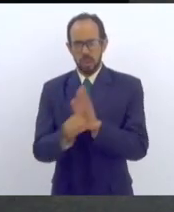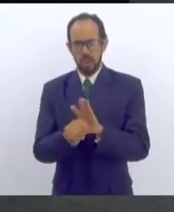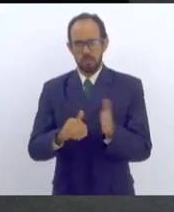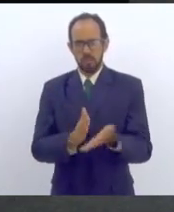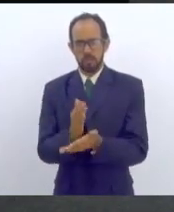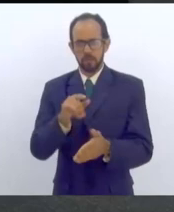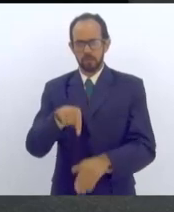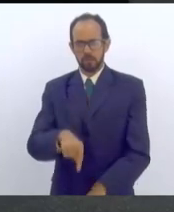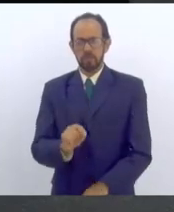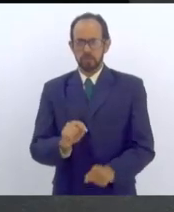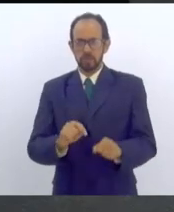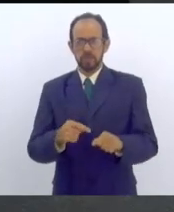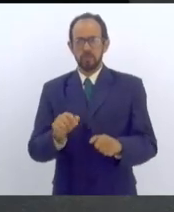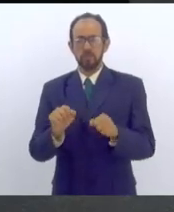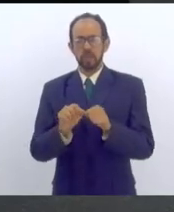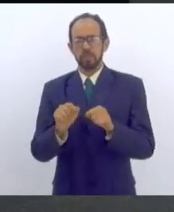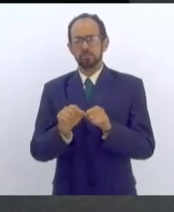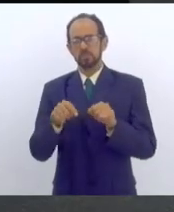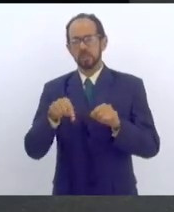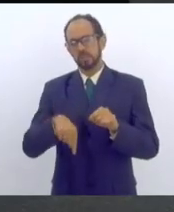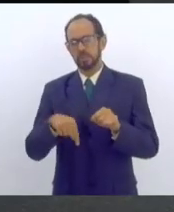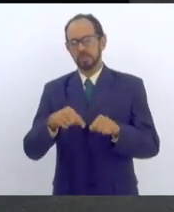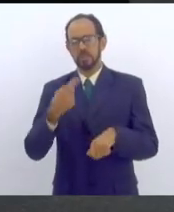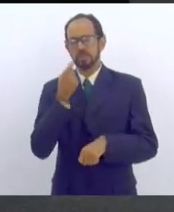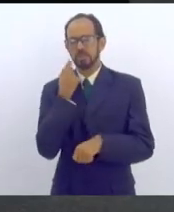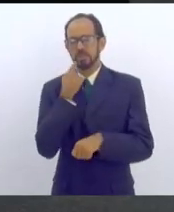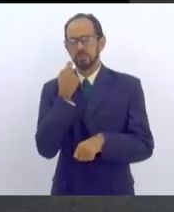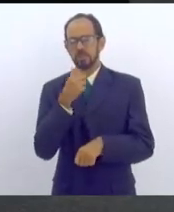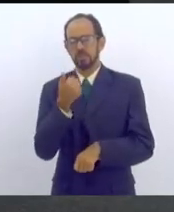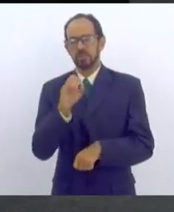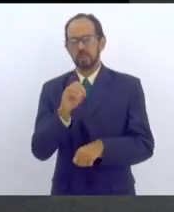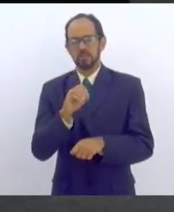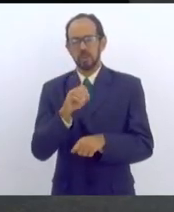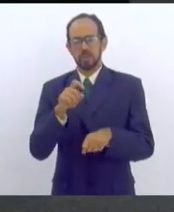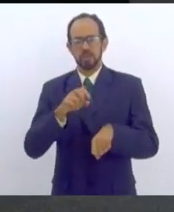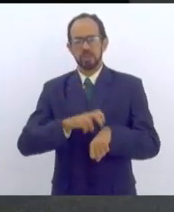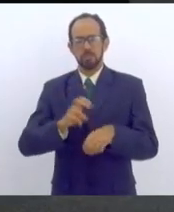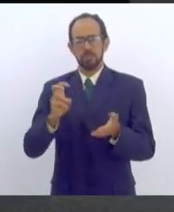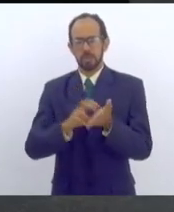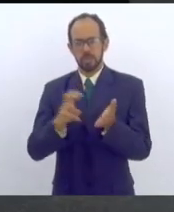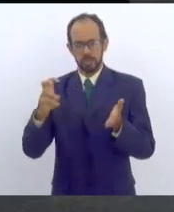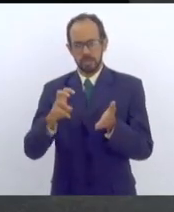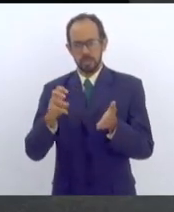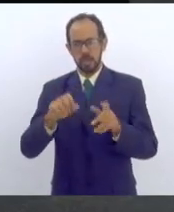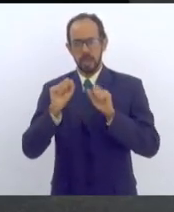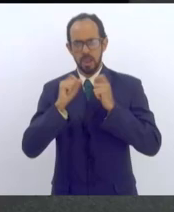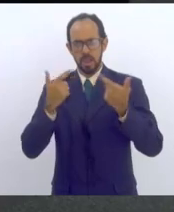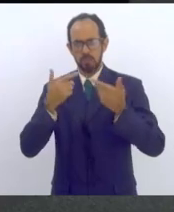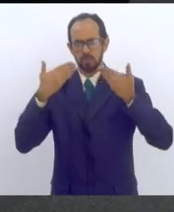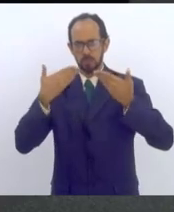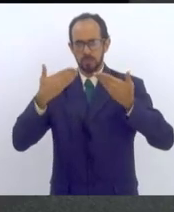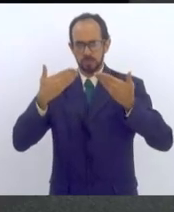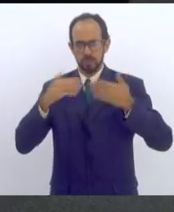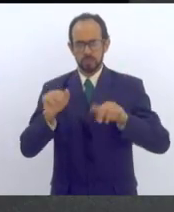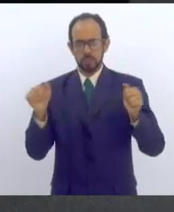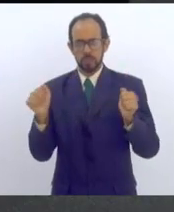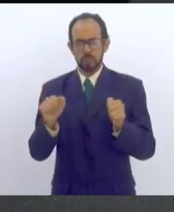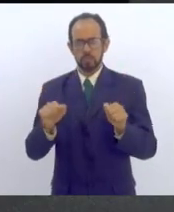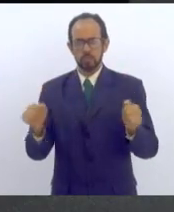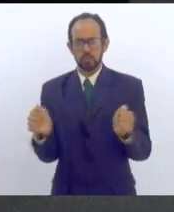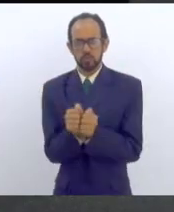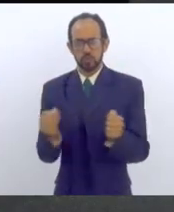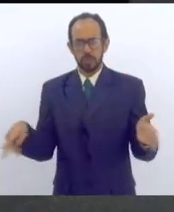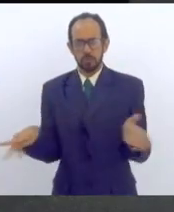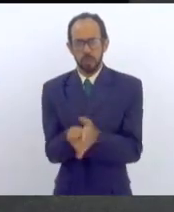casa. E faremos aqui na sexta-feira, às 10 horas da manhã, no plenário da Alerj, uma apresentação junto à própria